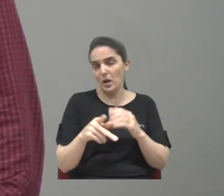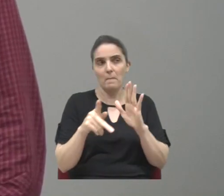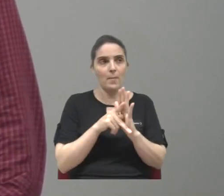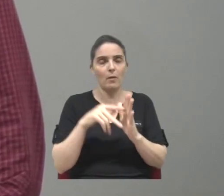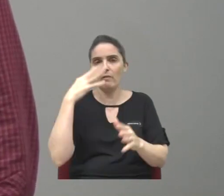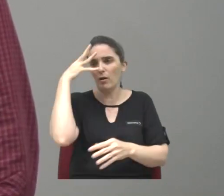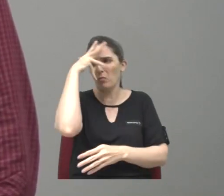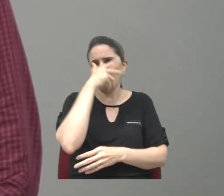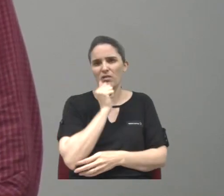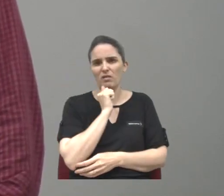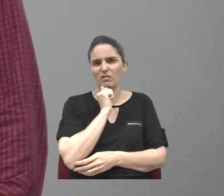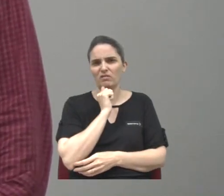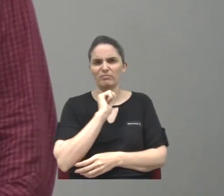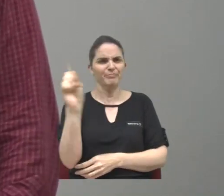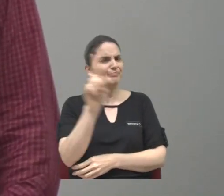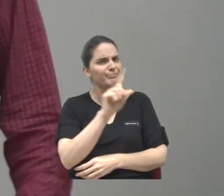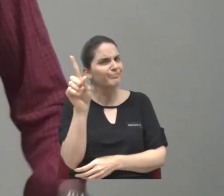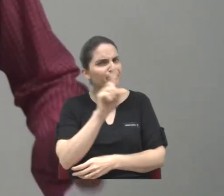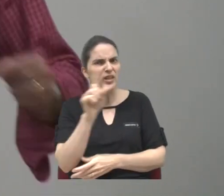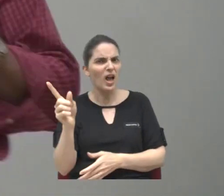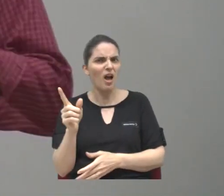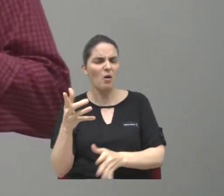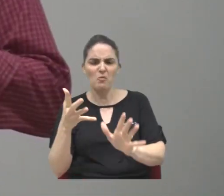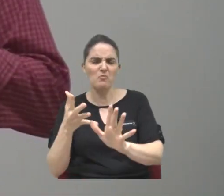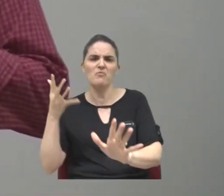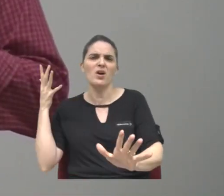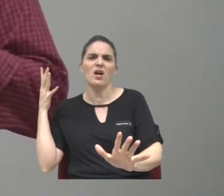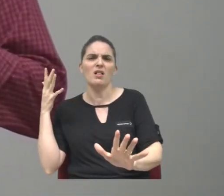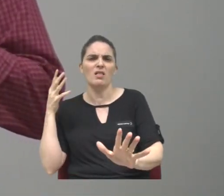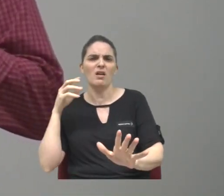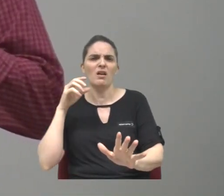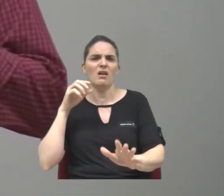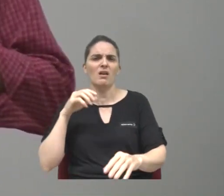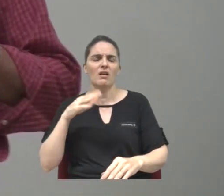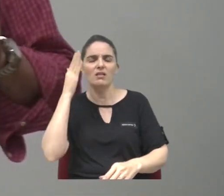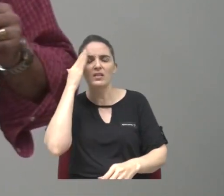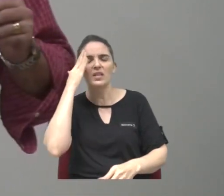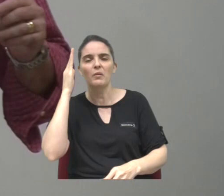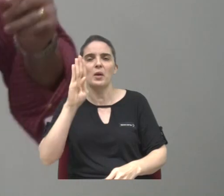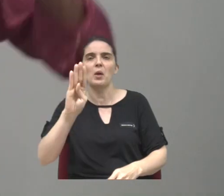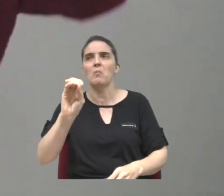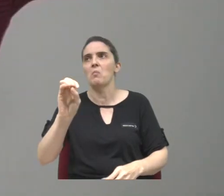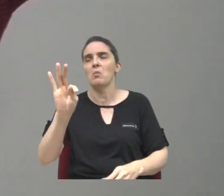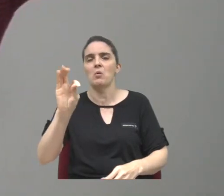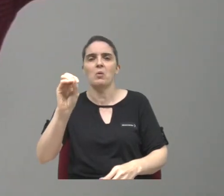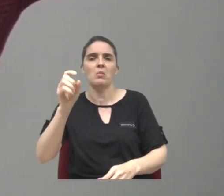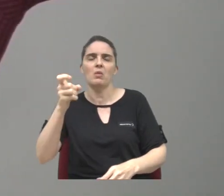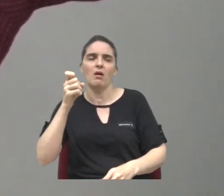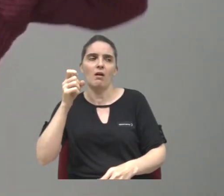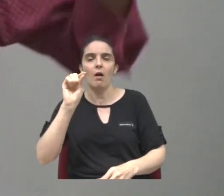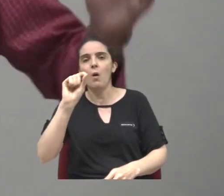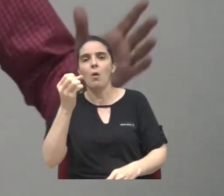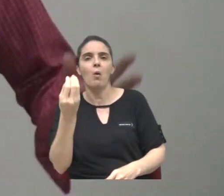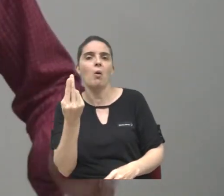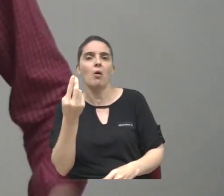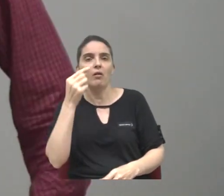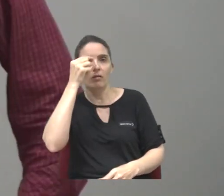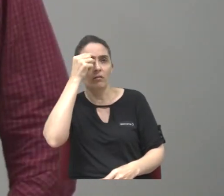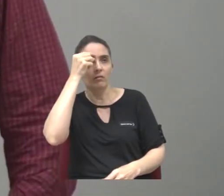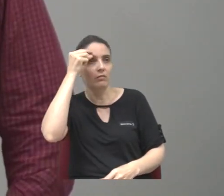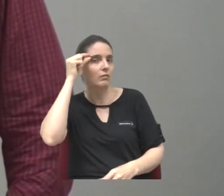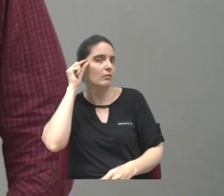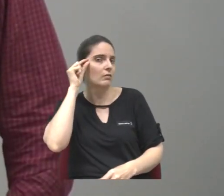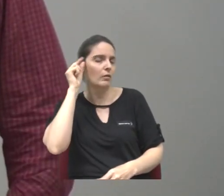está pedindo fila para saber quem quer fazer botox ou acha que a sobrancelha, né, aquelas tinturas, não é nada